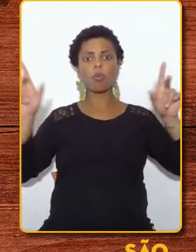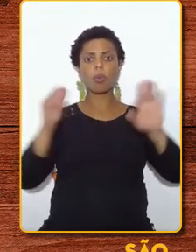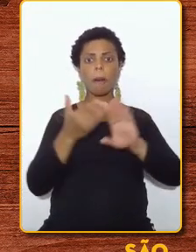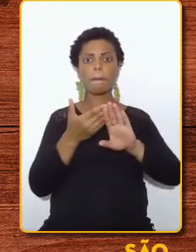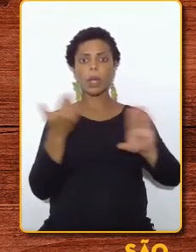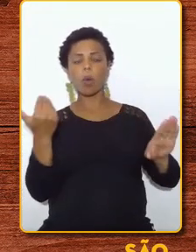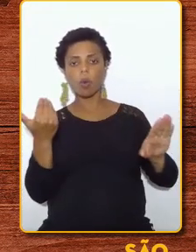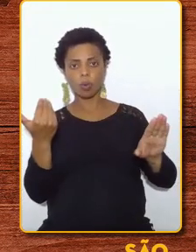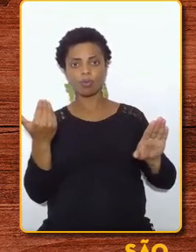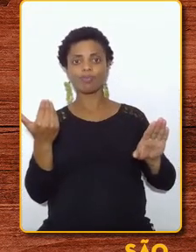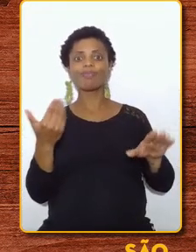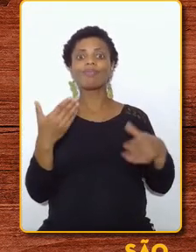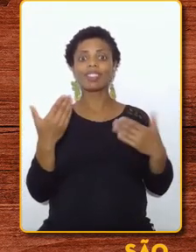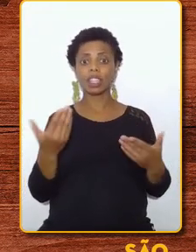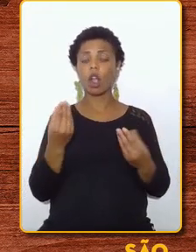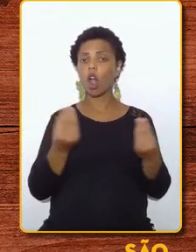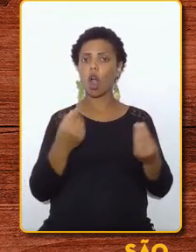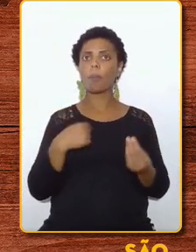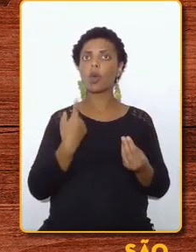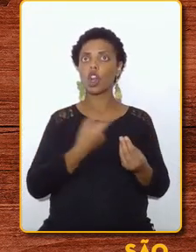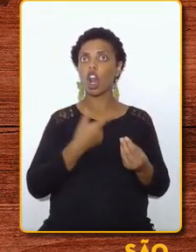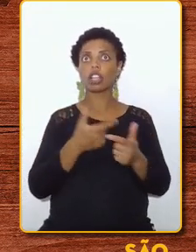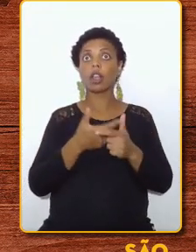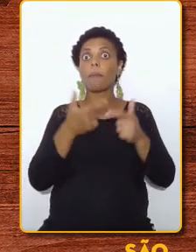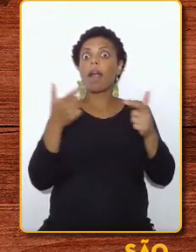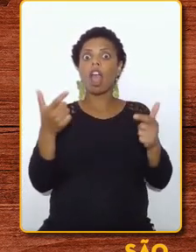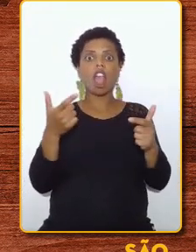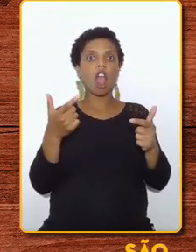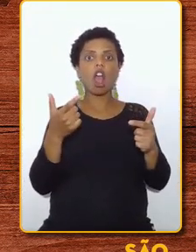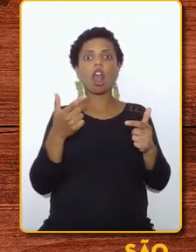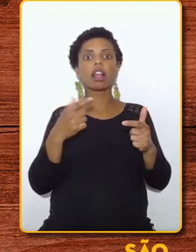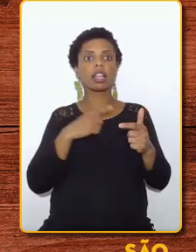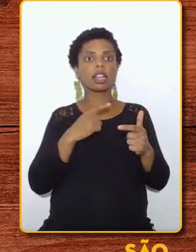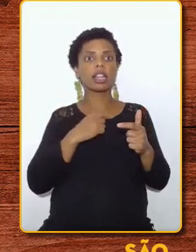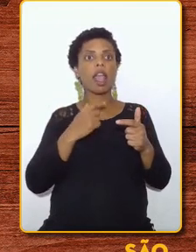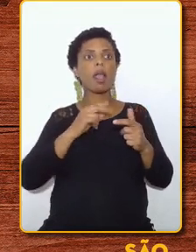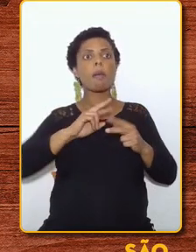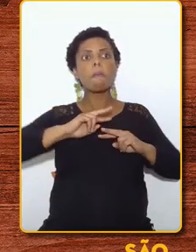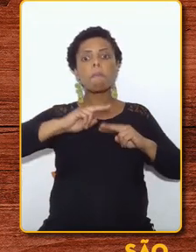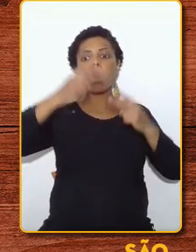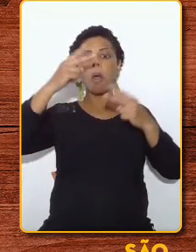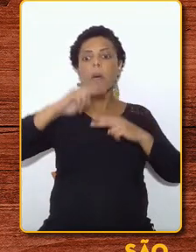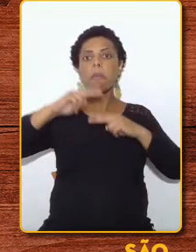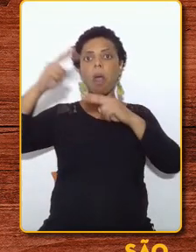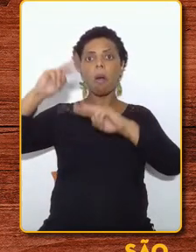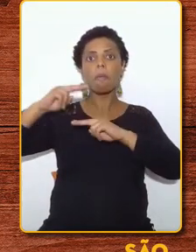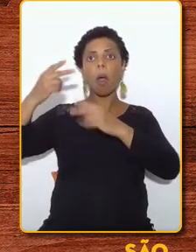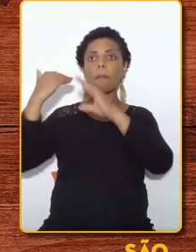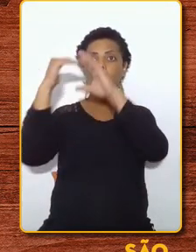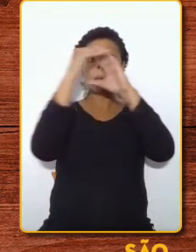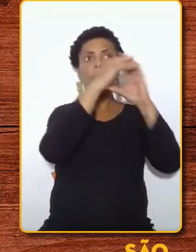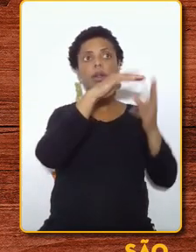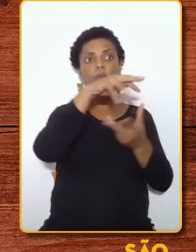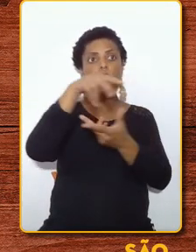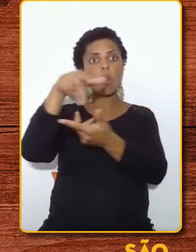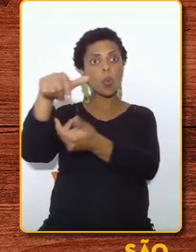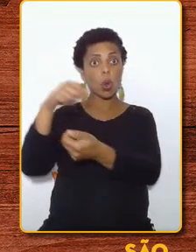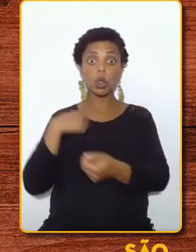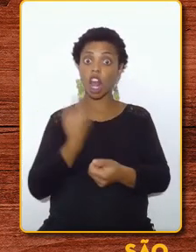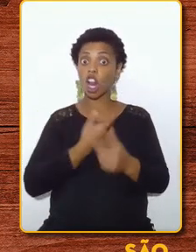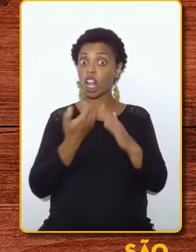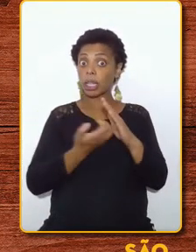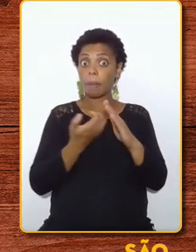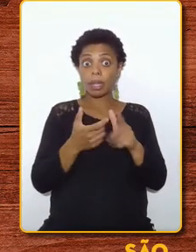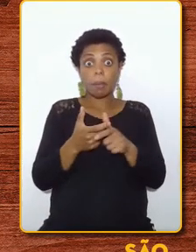exportador de alimentos do mundo, e commodities são alimentos também, né, não nos